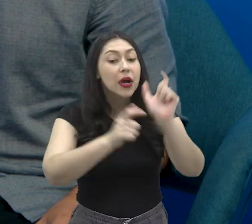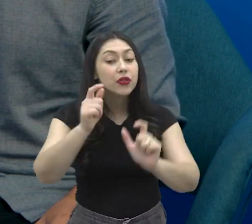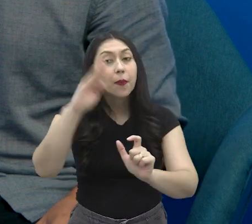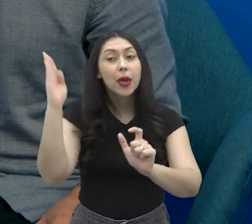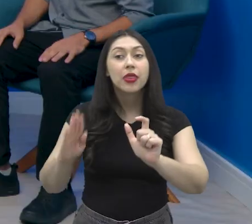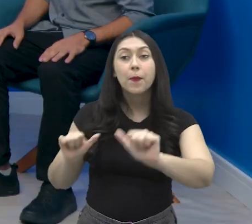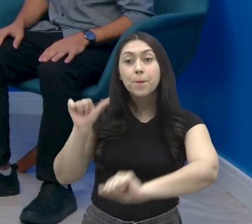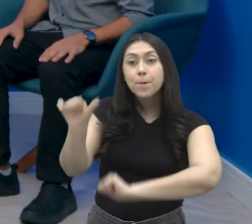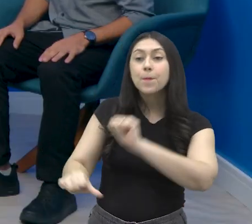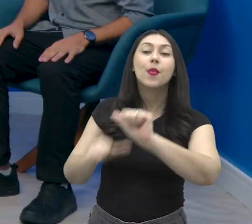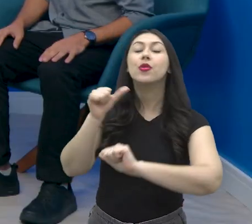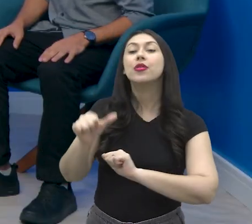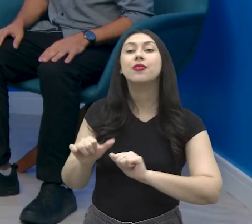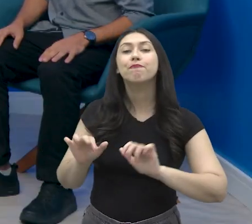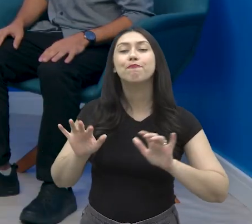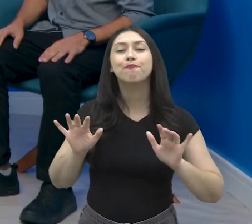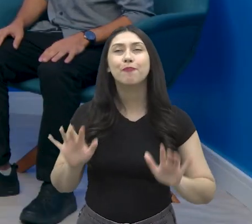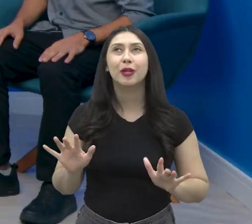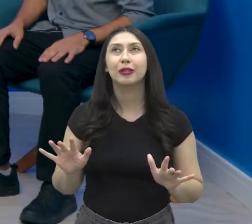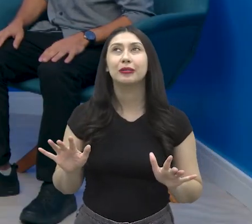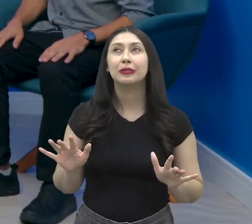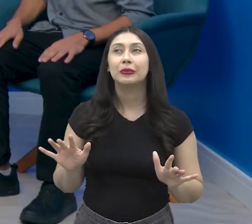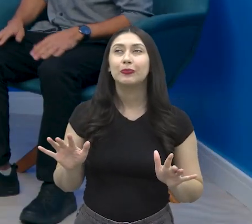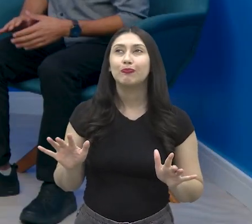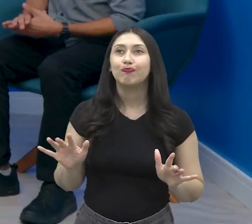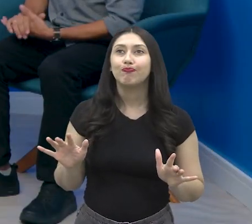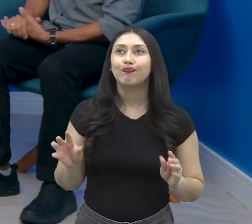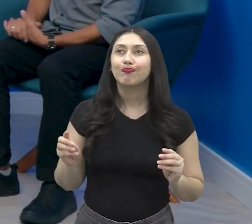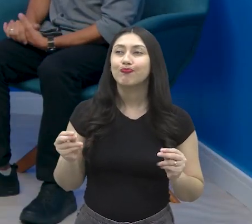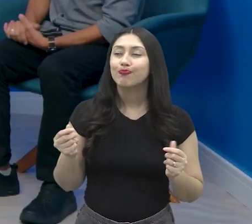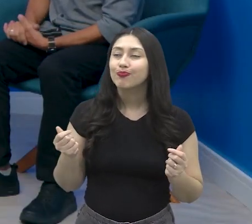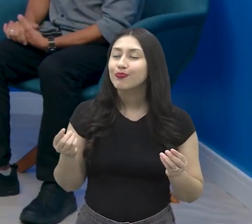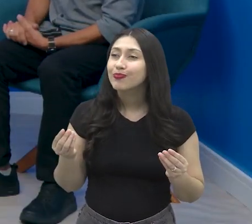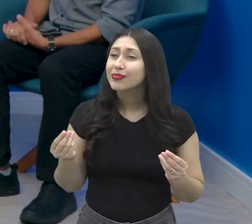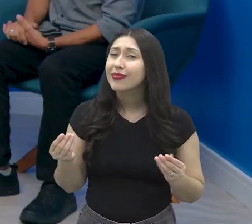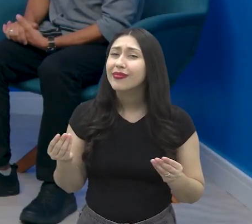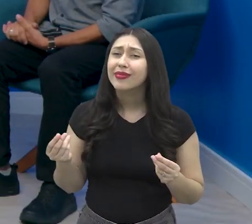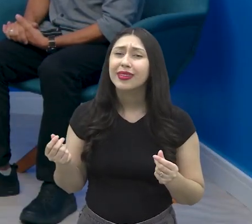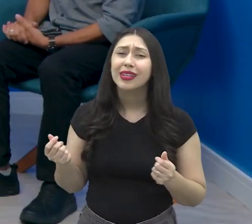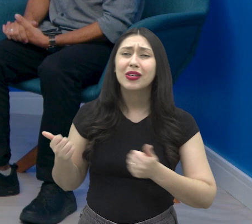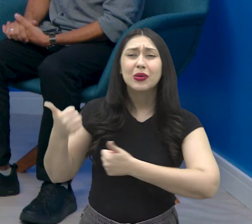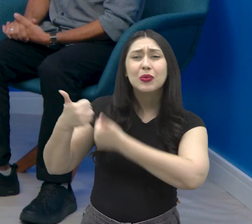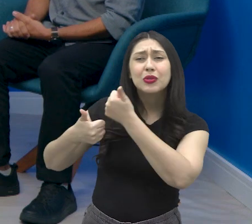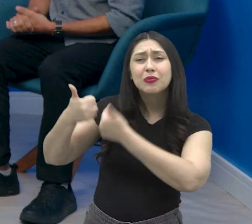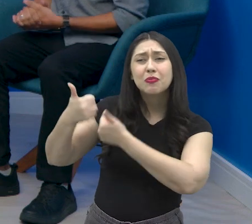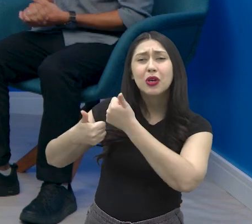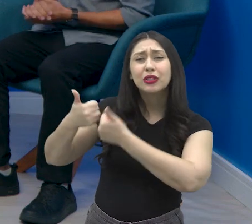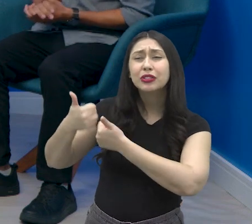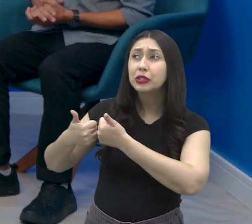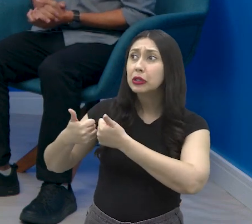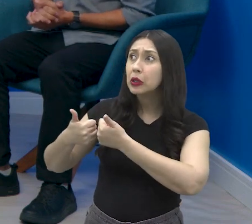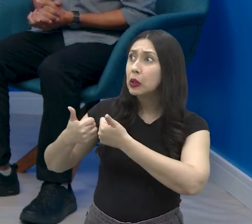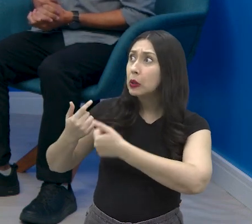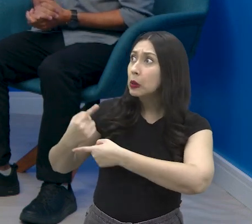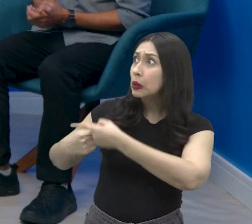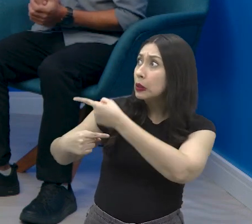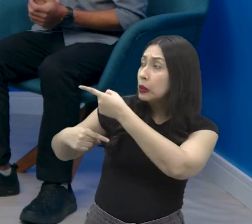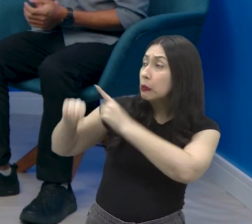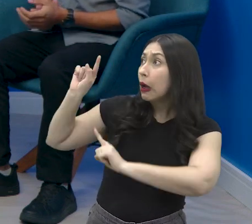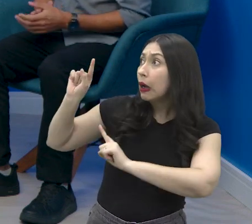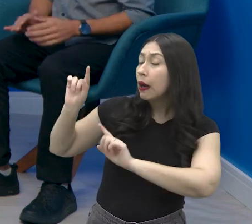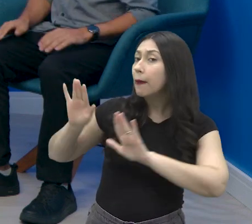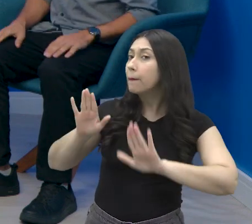muitas pessoas. Mas ele acaba sendo um exemplo radical dentro disso, se a gente pensar que tem